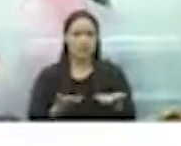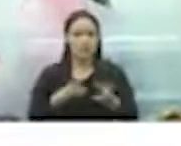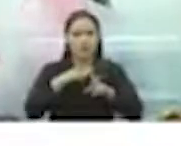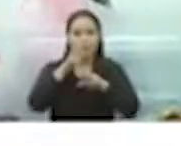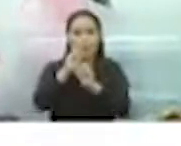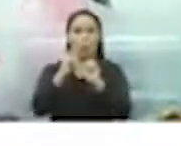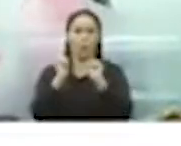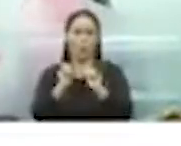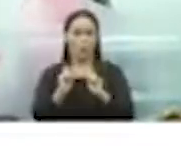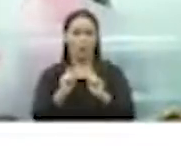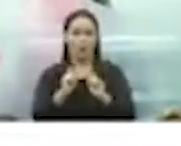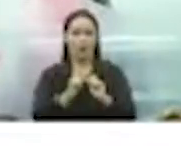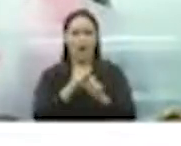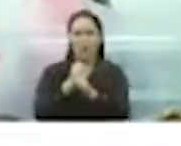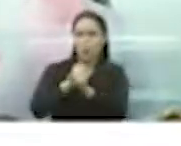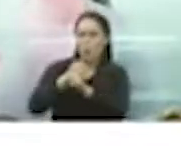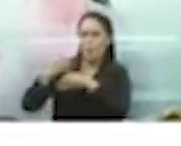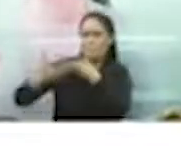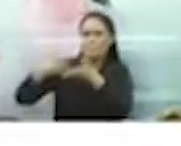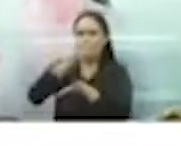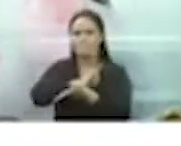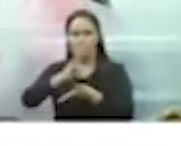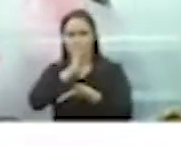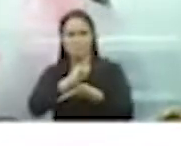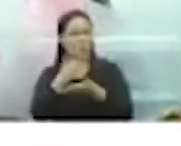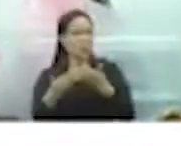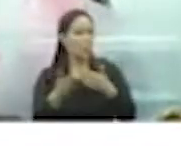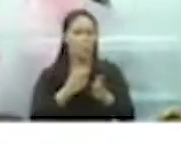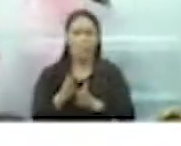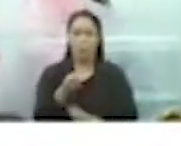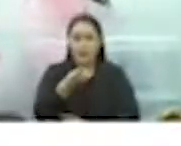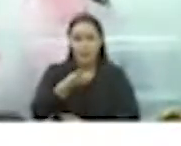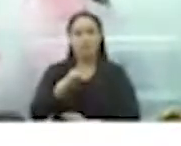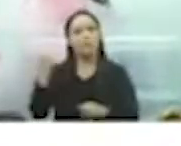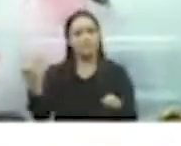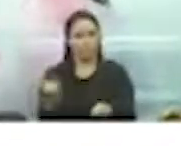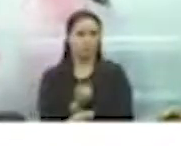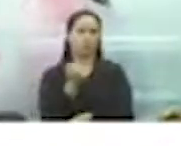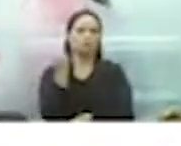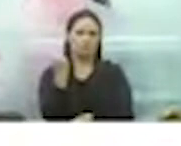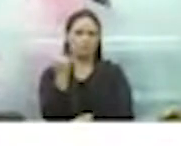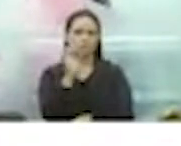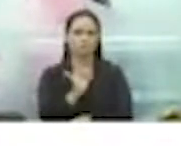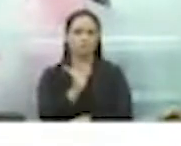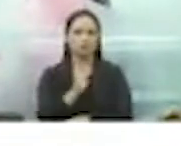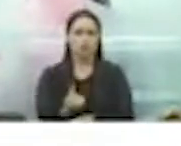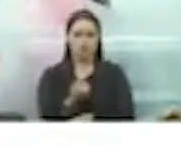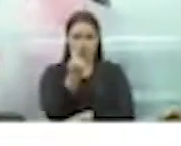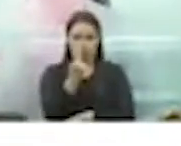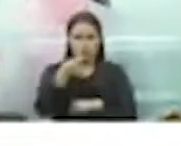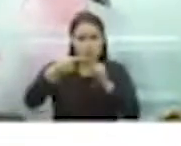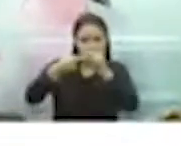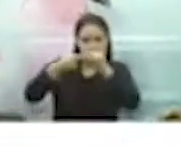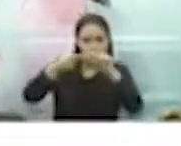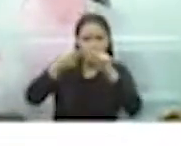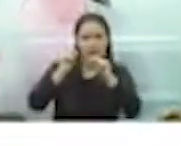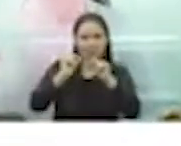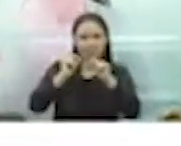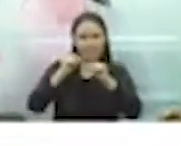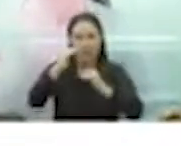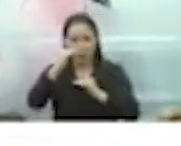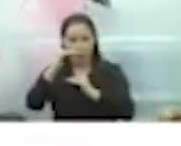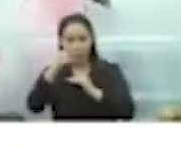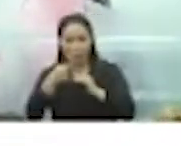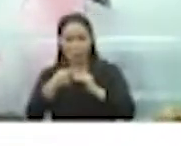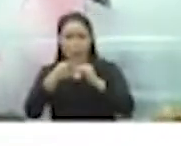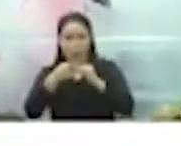reforça anualmente nas campanhas, né? Qualquer quantidade importa, né? É um dedinho que vai encher ali no frasco, isso